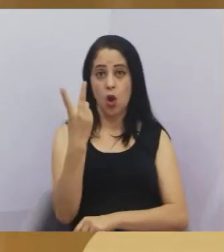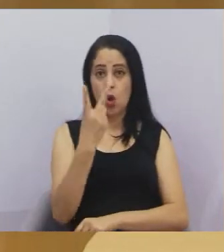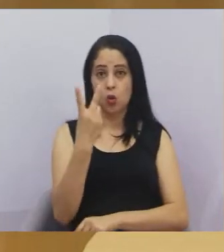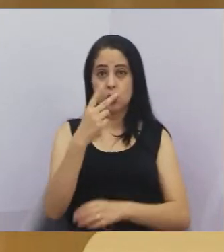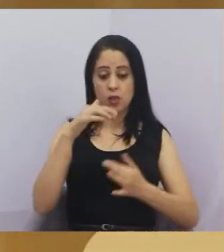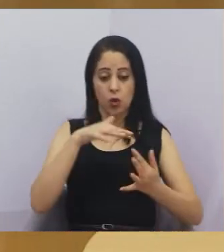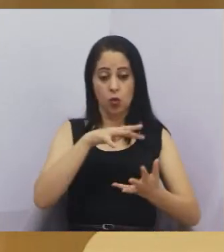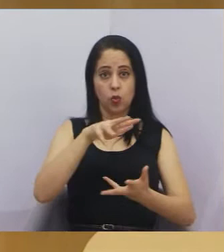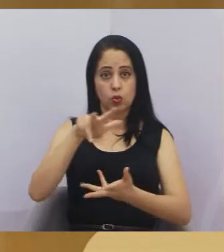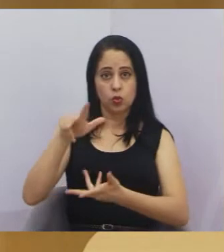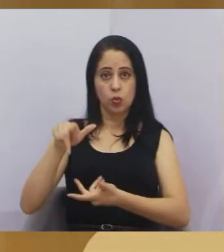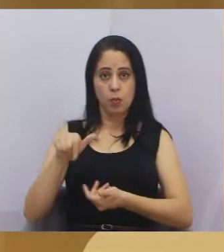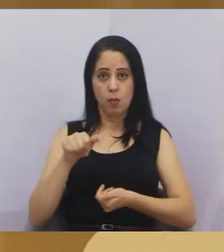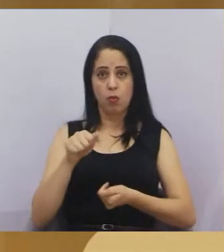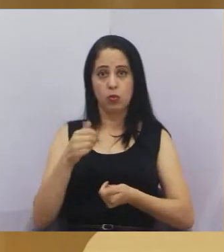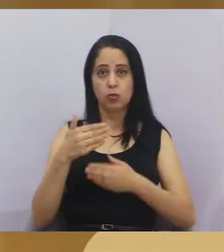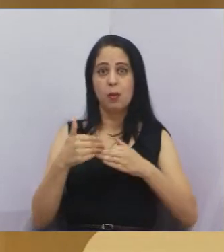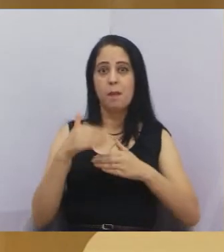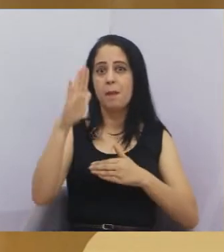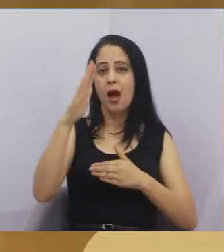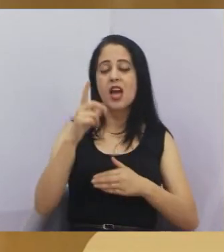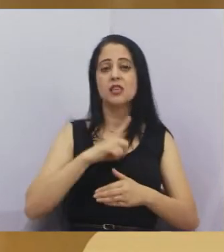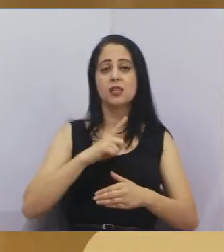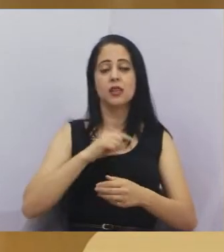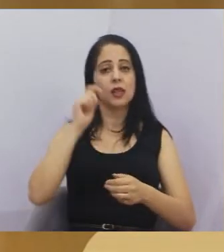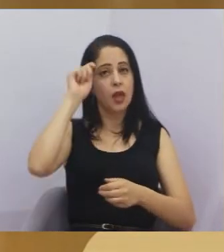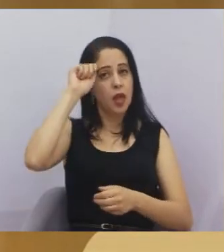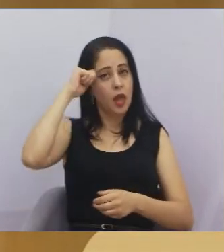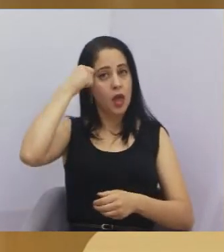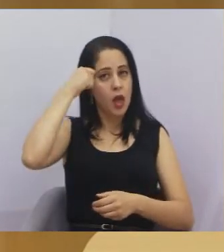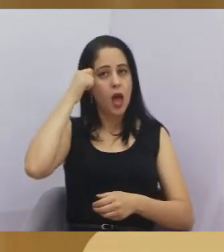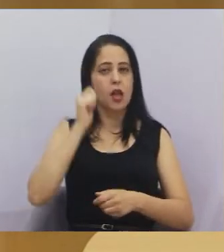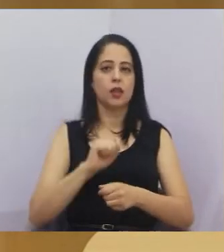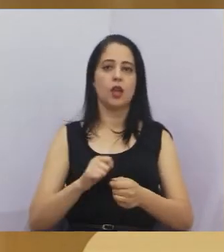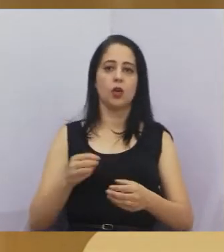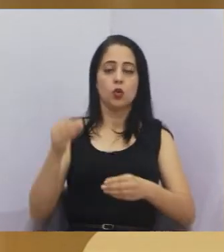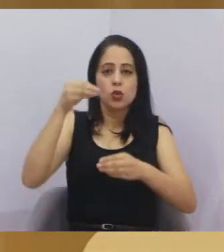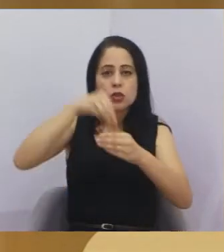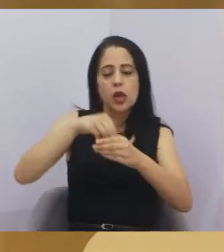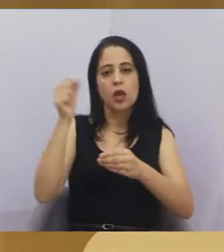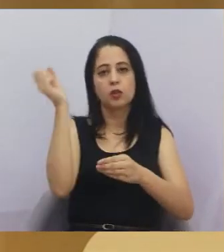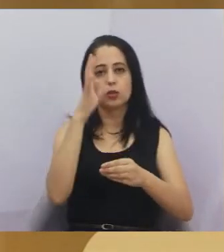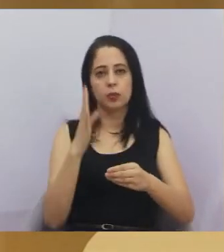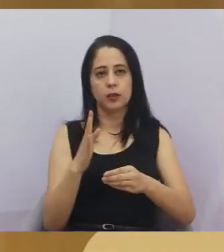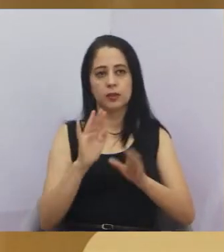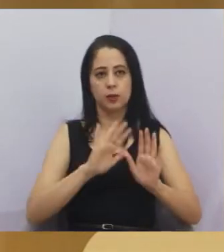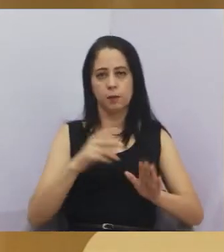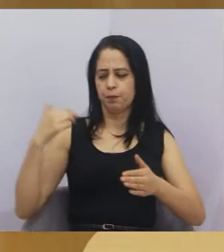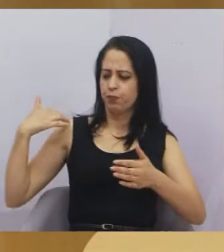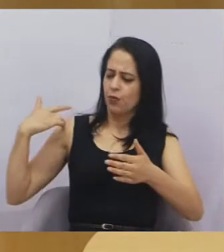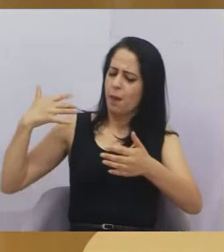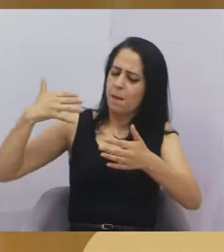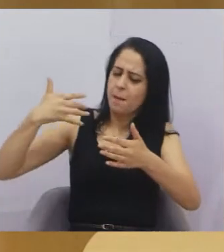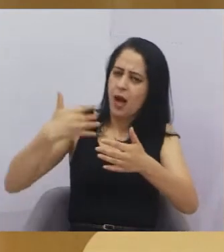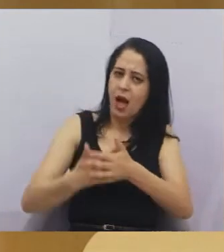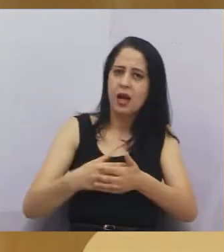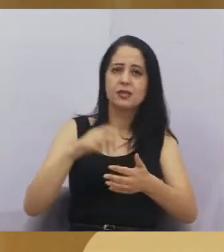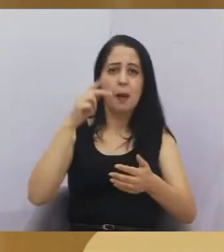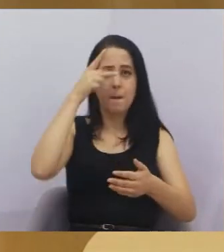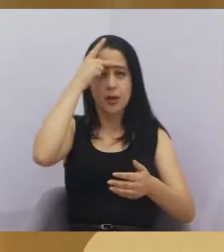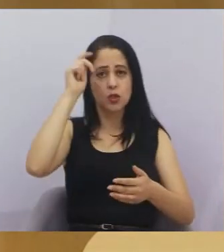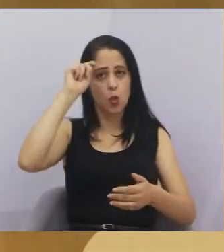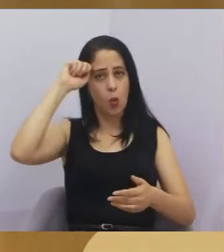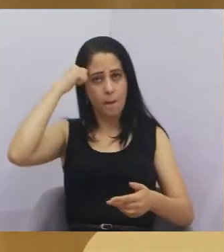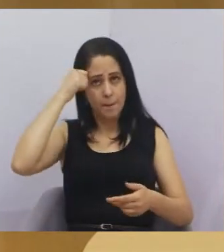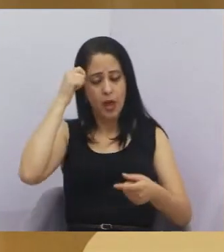país no mundo com a população da raça negra. Ao longo da nossa história, pretos e pardos sofrem com a aculturação, com